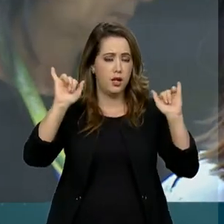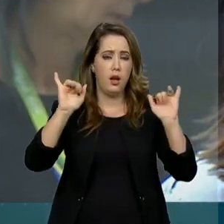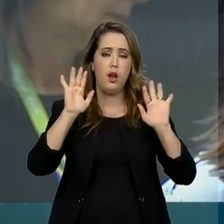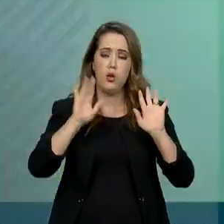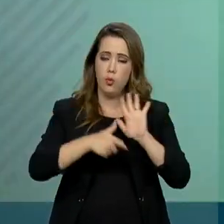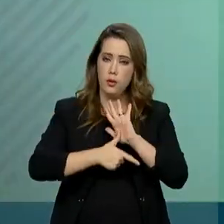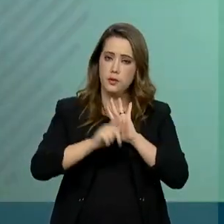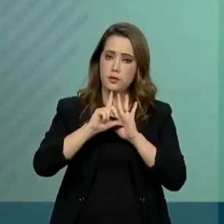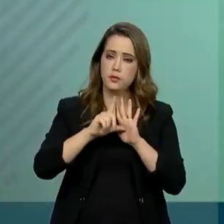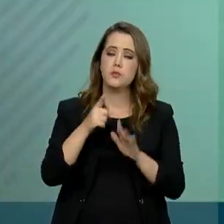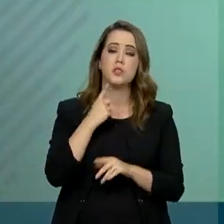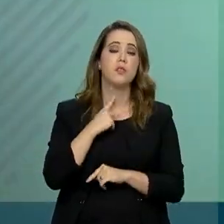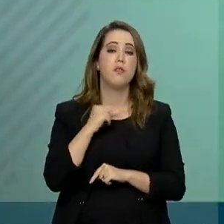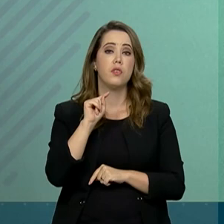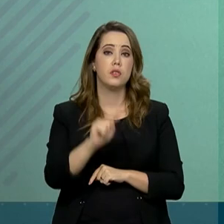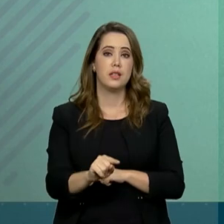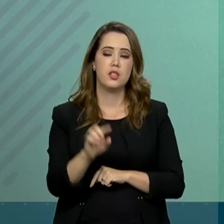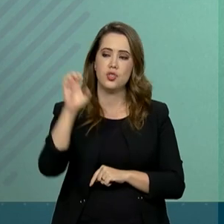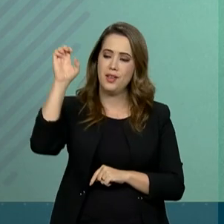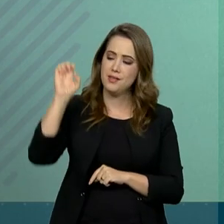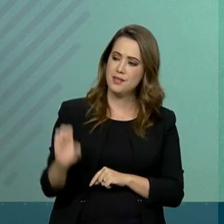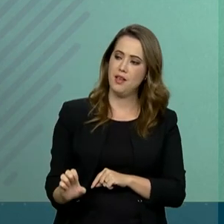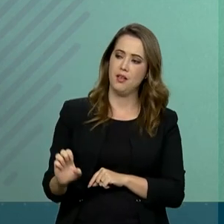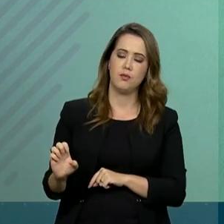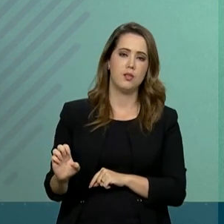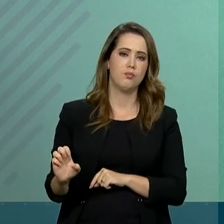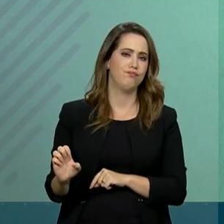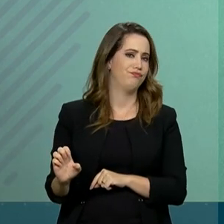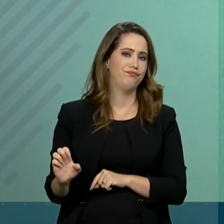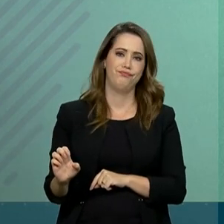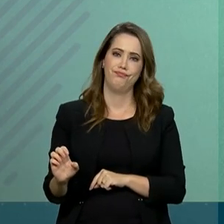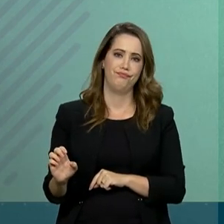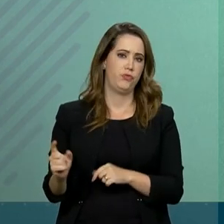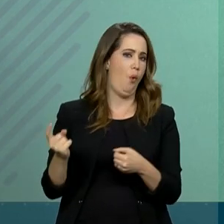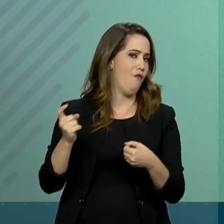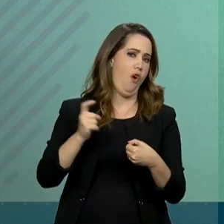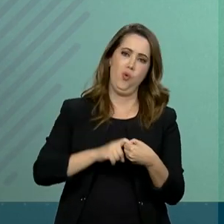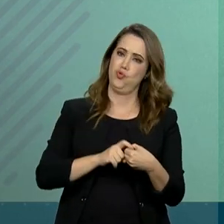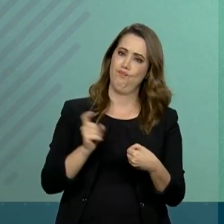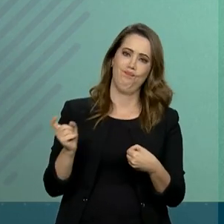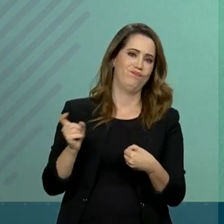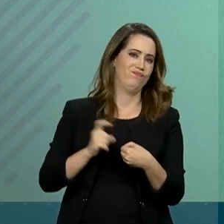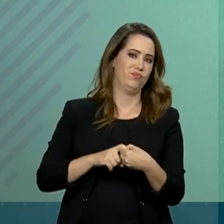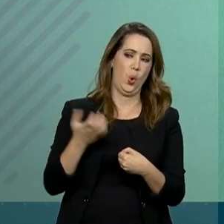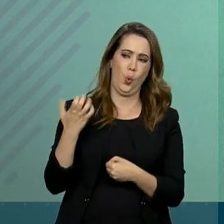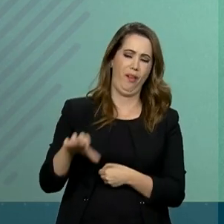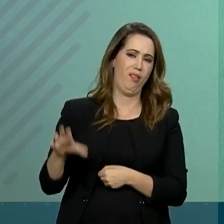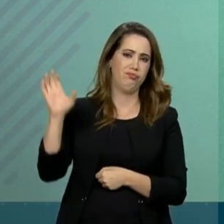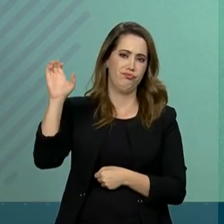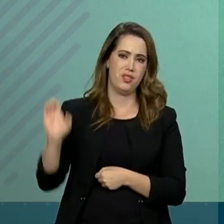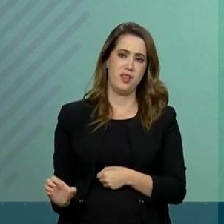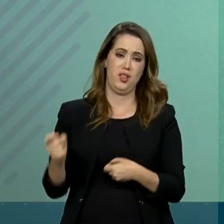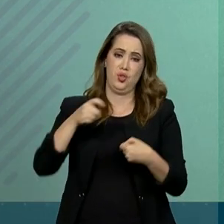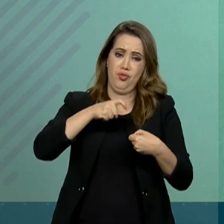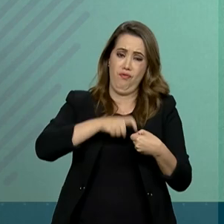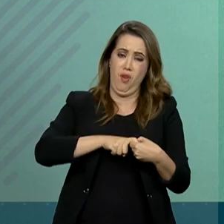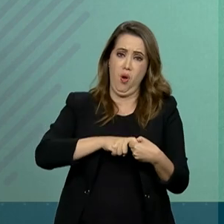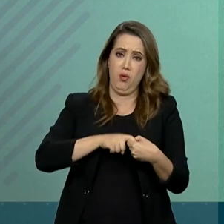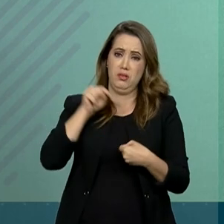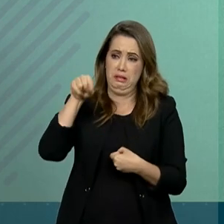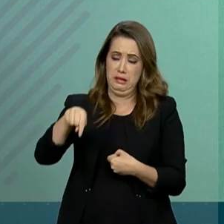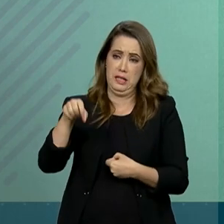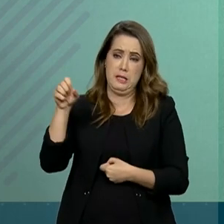o desejo que a esquerda não retome o poder no nosso subcontinente